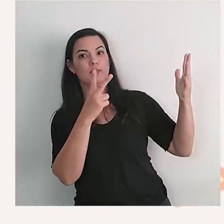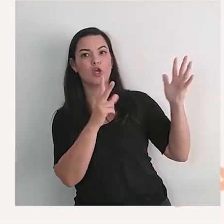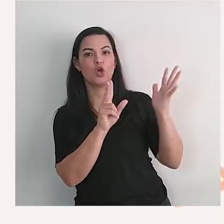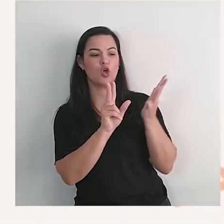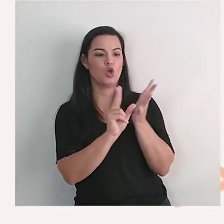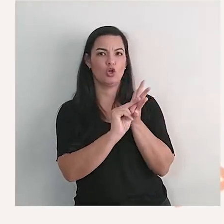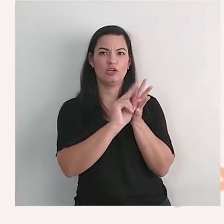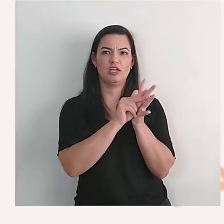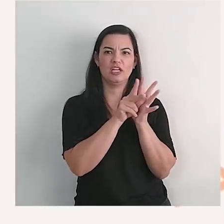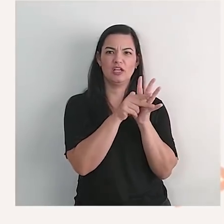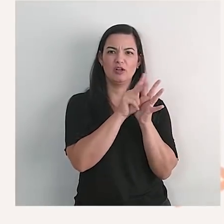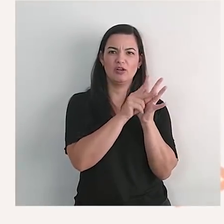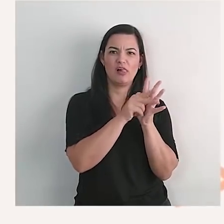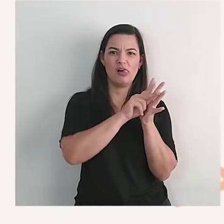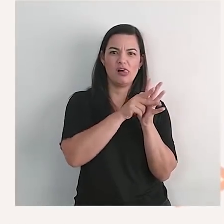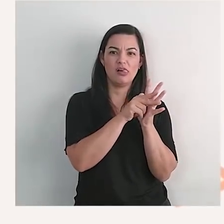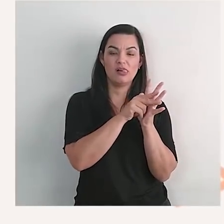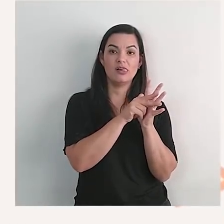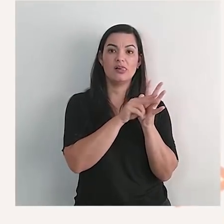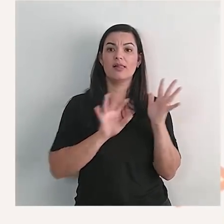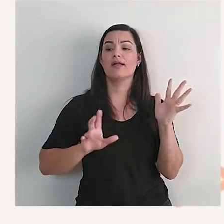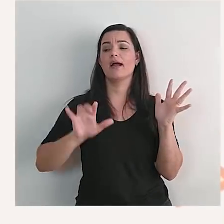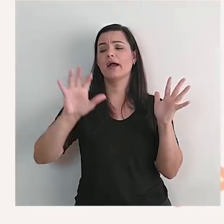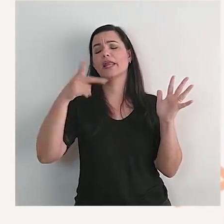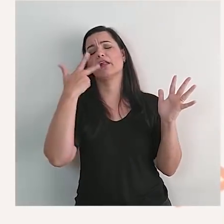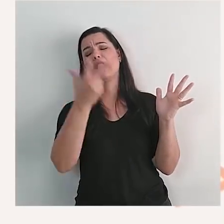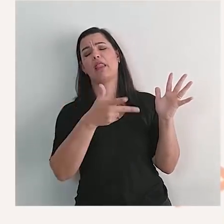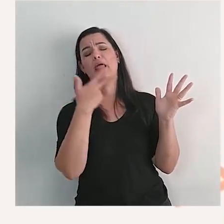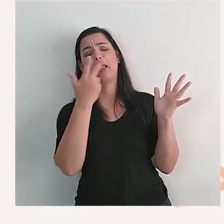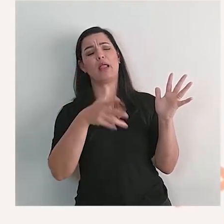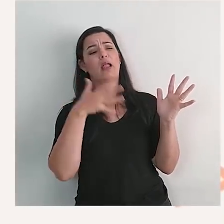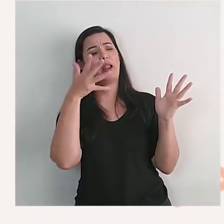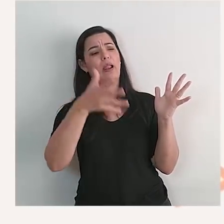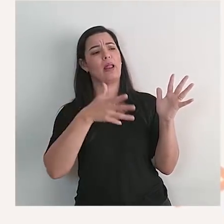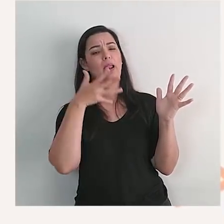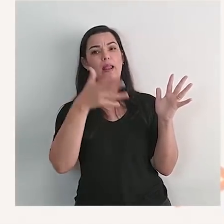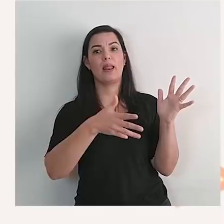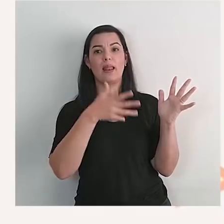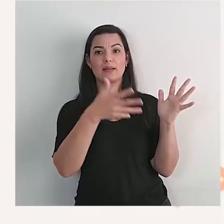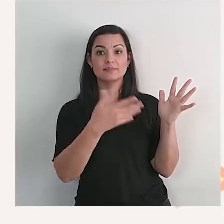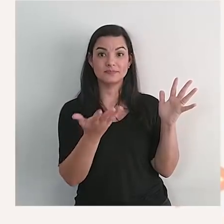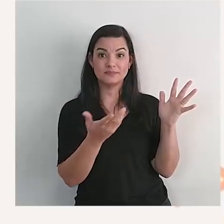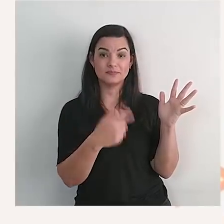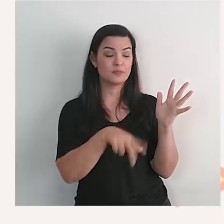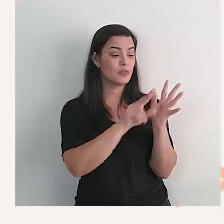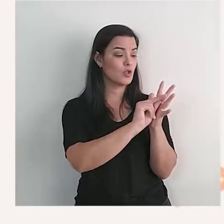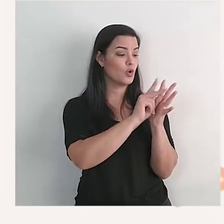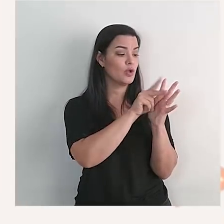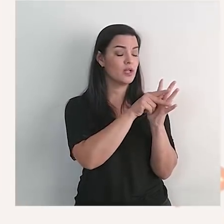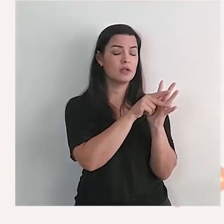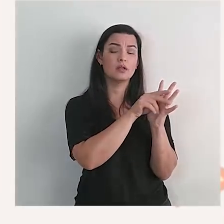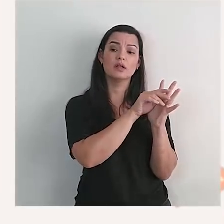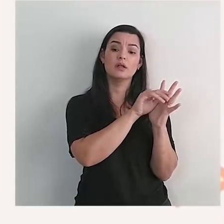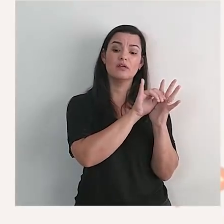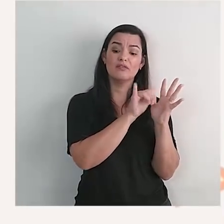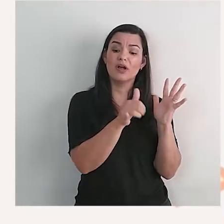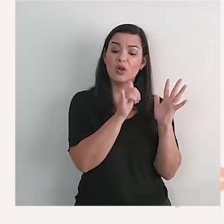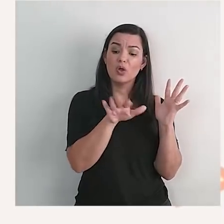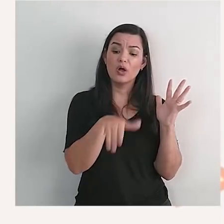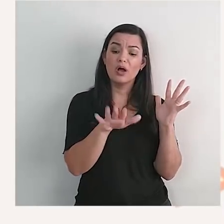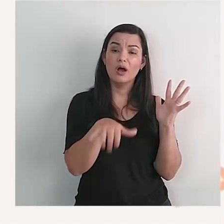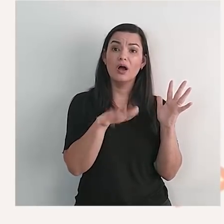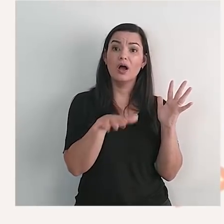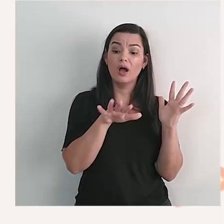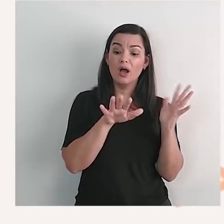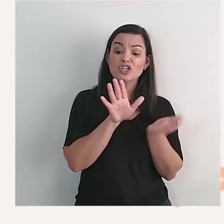lá em cima e a aranha que não parava de falar blá blá blá blá blá blá blá blá blá. O grilo começou a falar assim pro